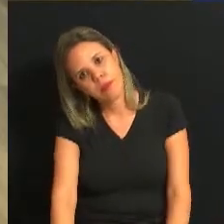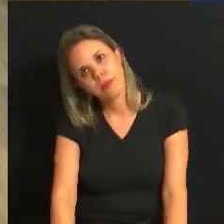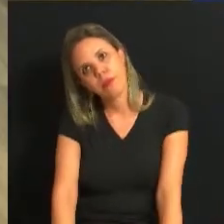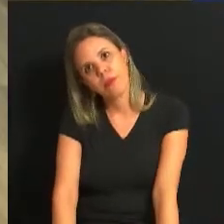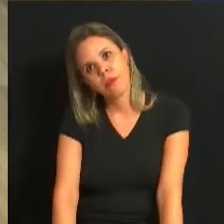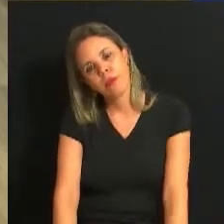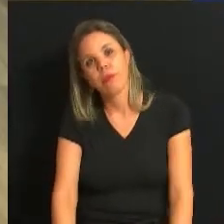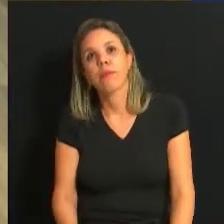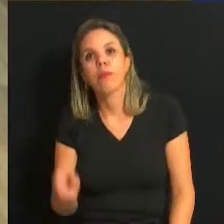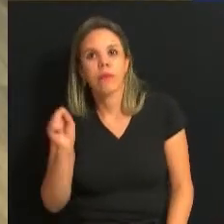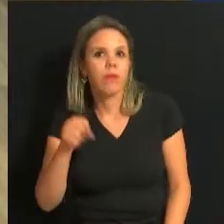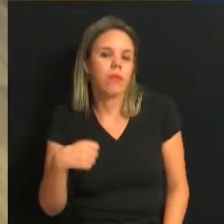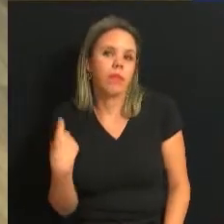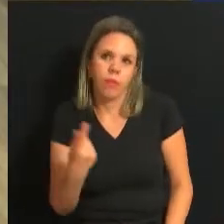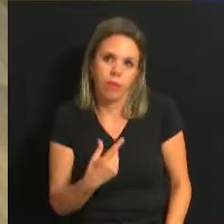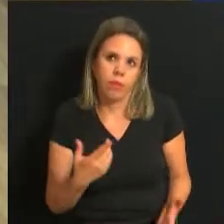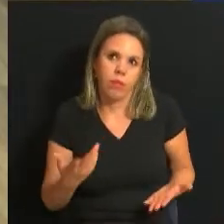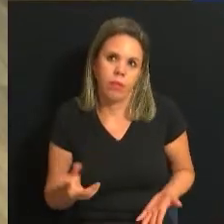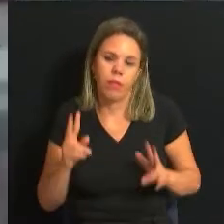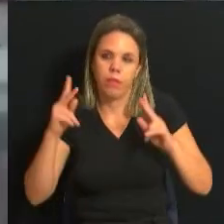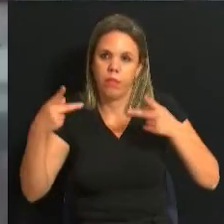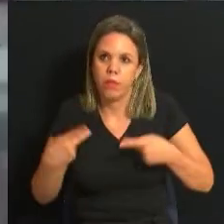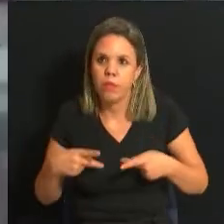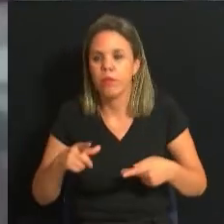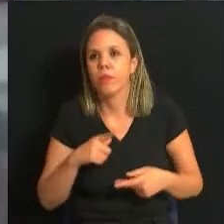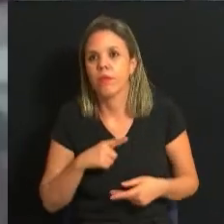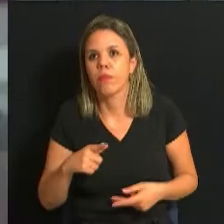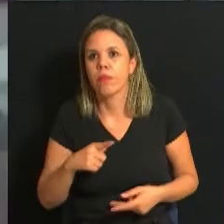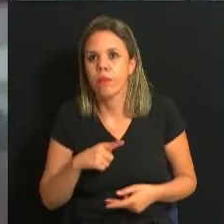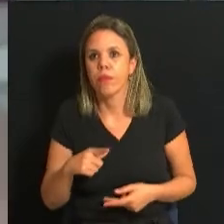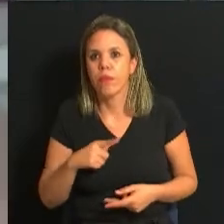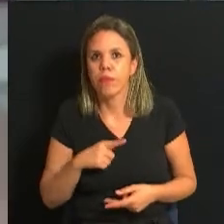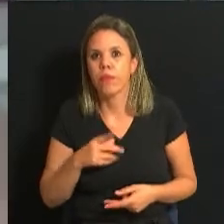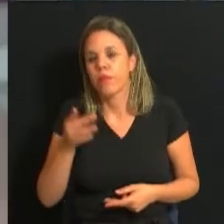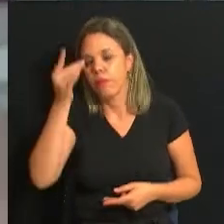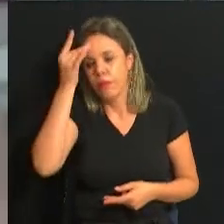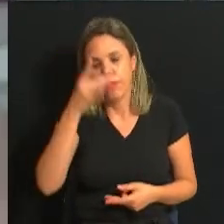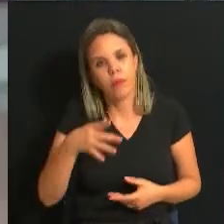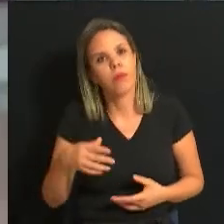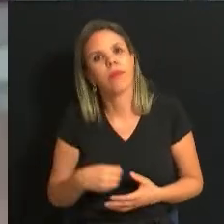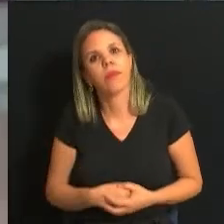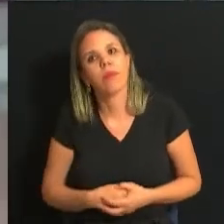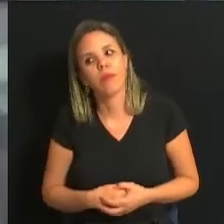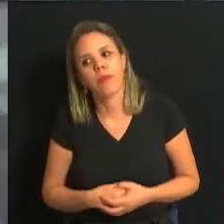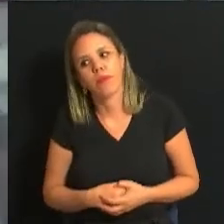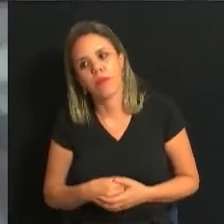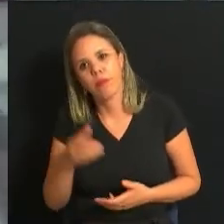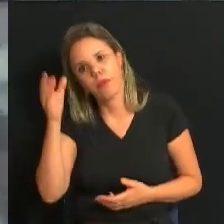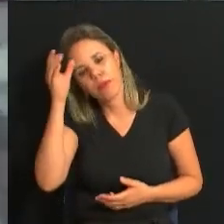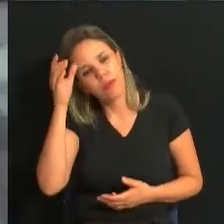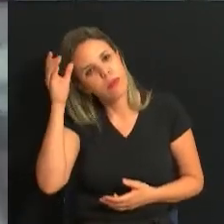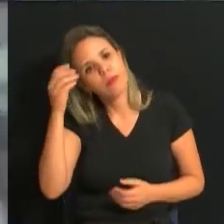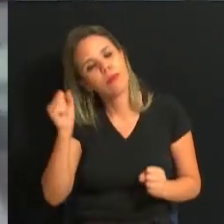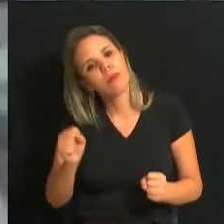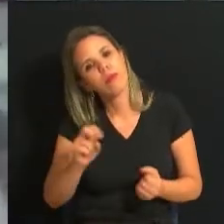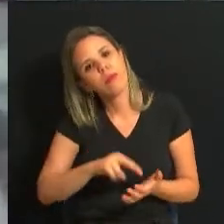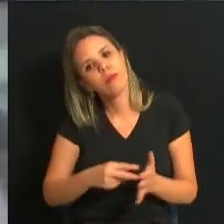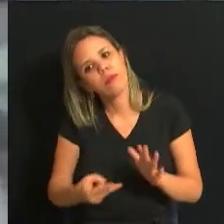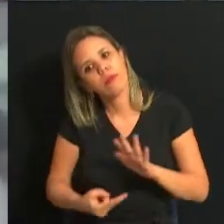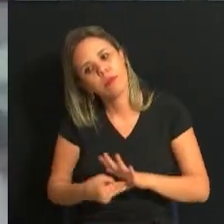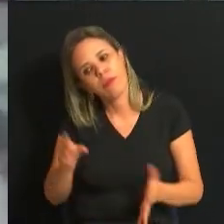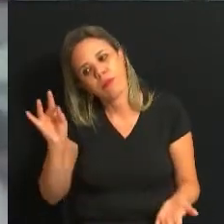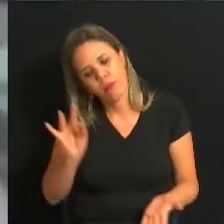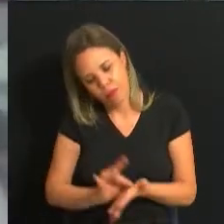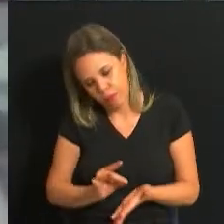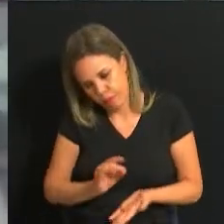Nós somos. O ser humano ele tem esses filtros, esses vieses cognitivos para poder interpretar a realidade.